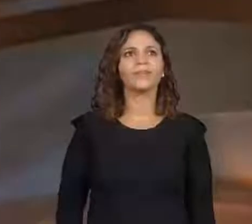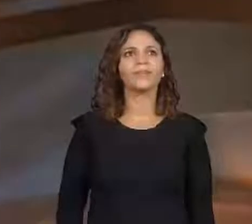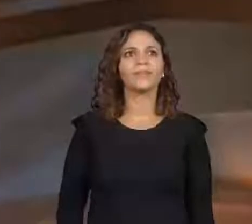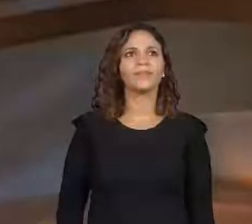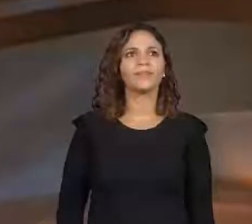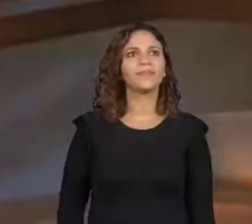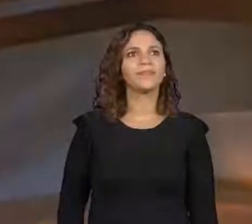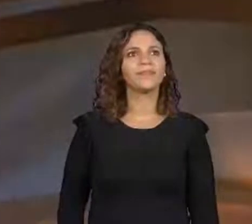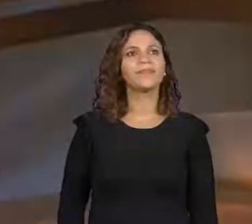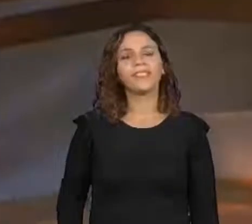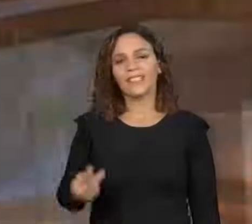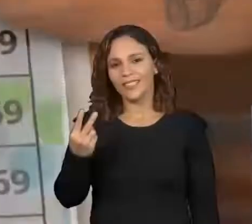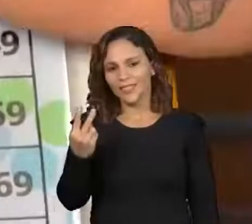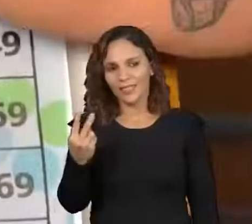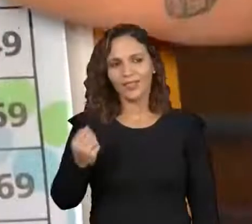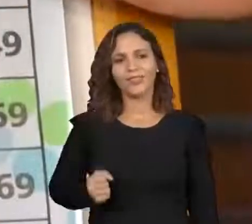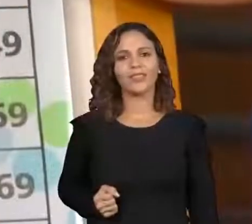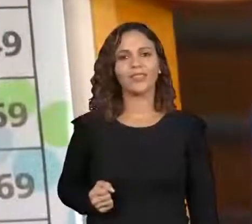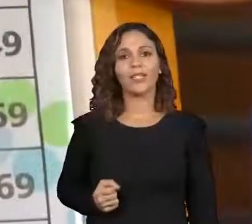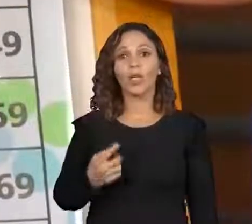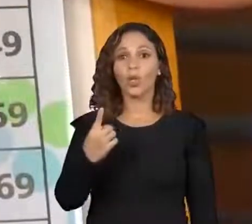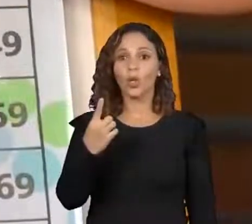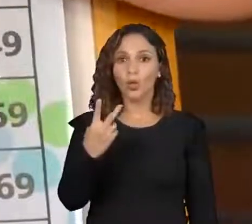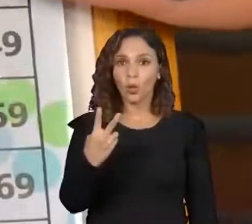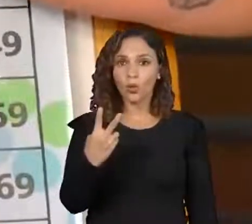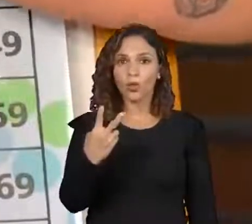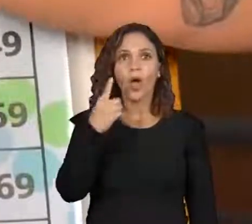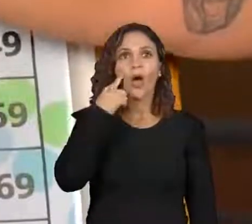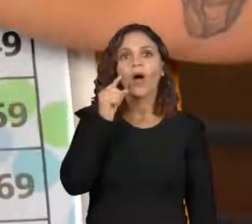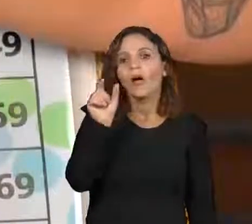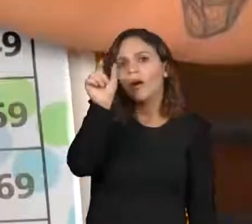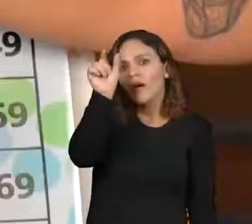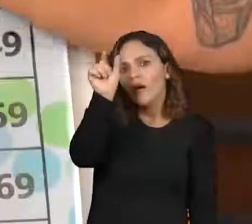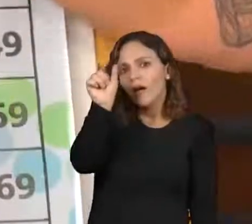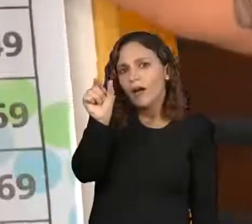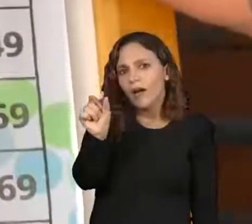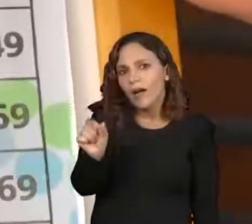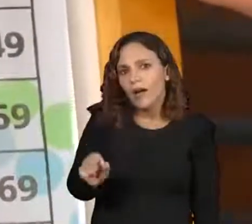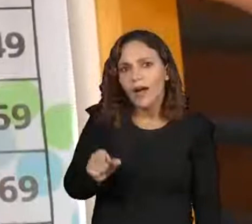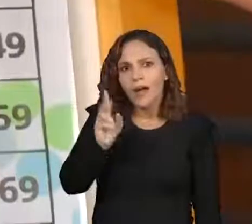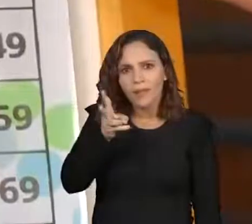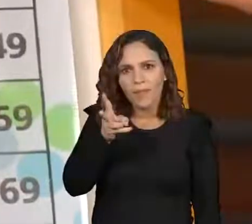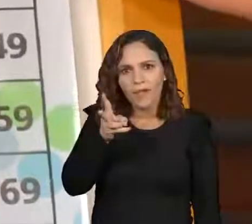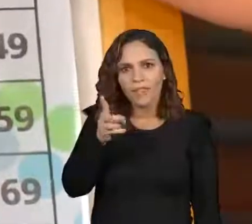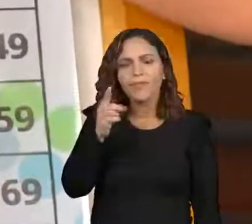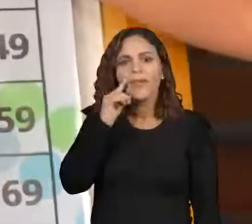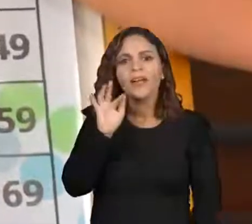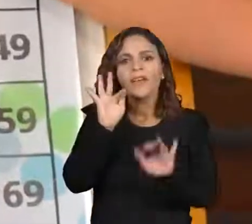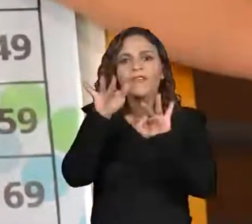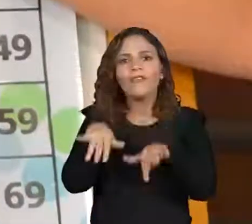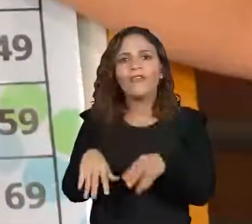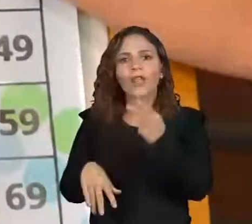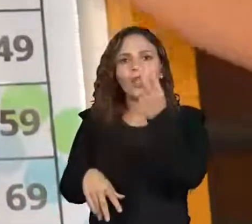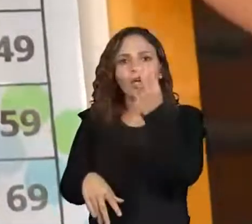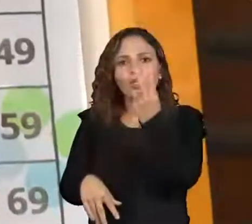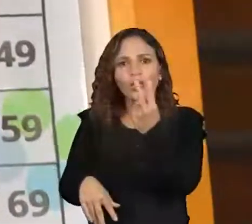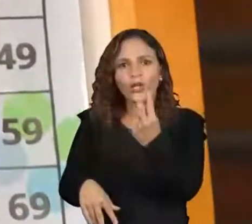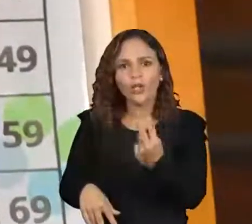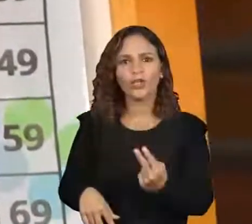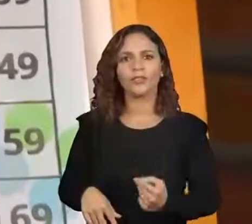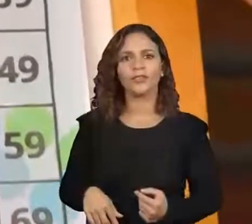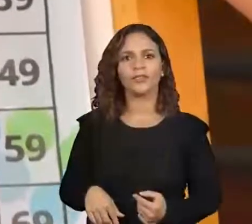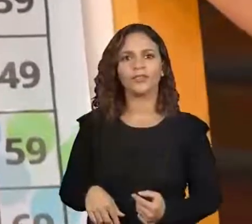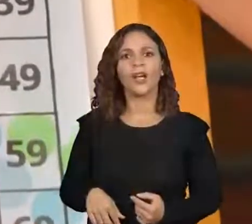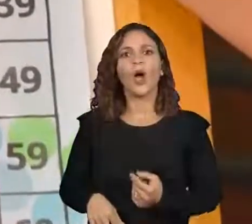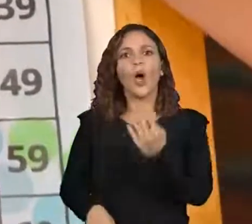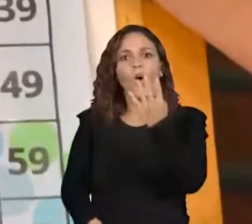o número 2, o 12, o 22, então os números da coluna do 2, os números da coluna do 4, os